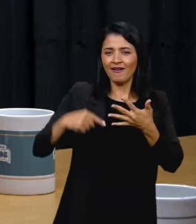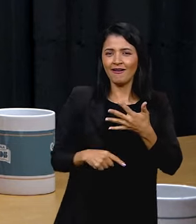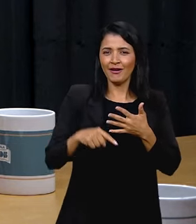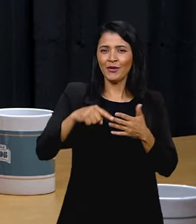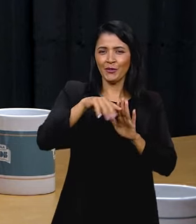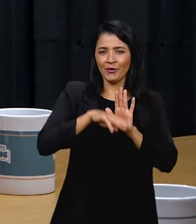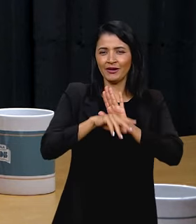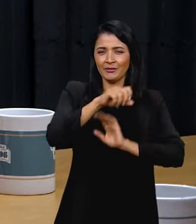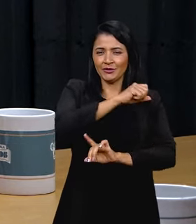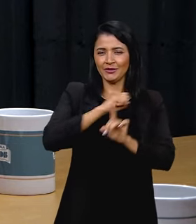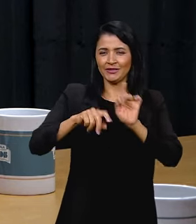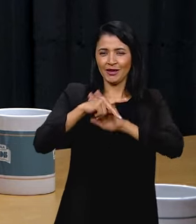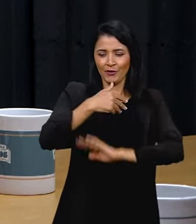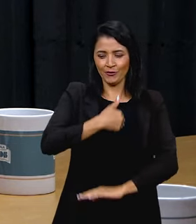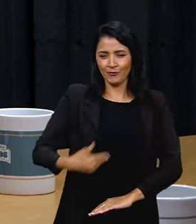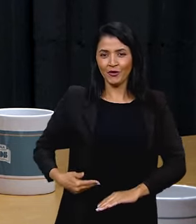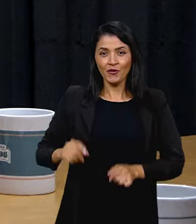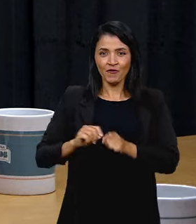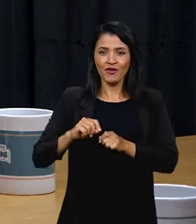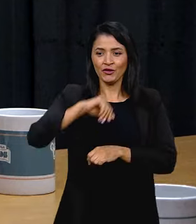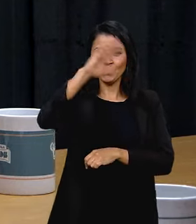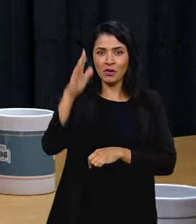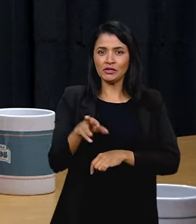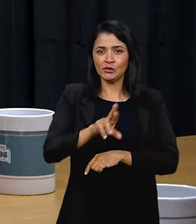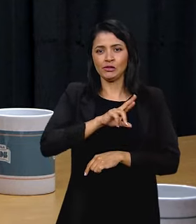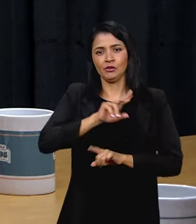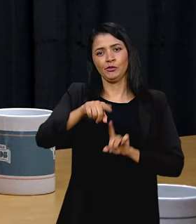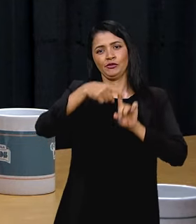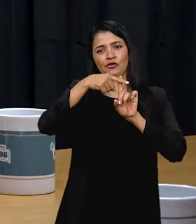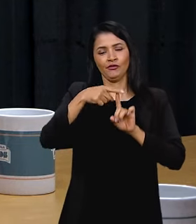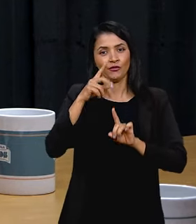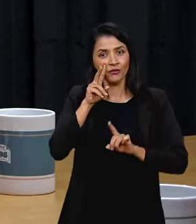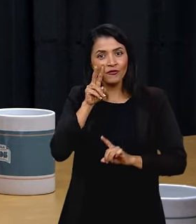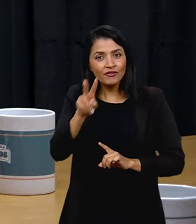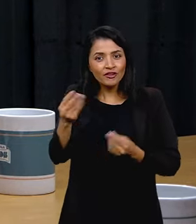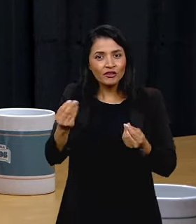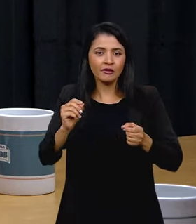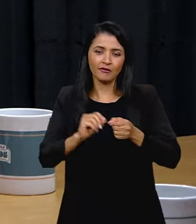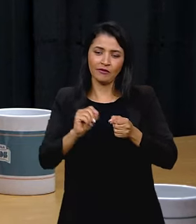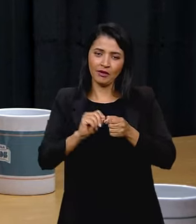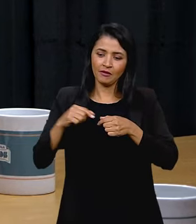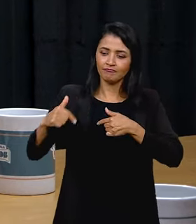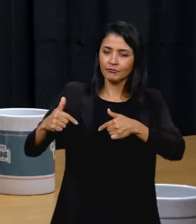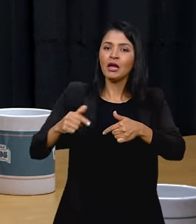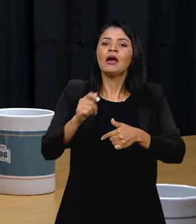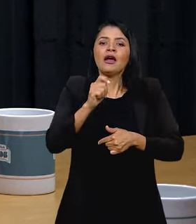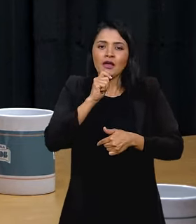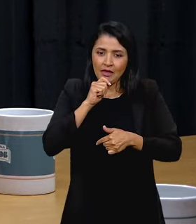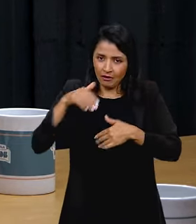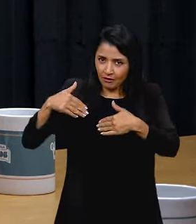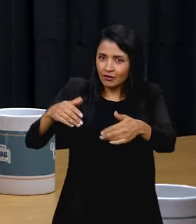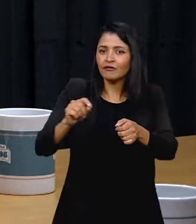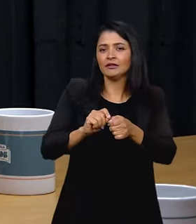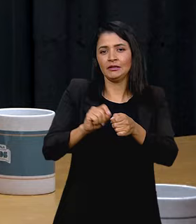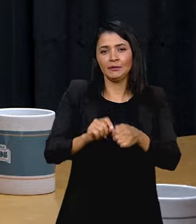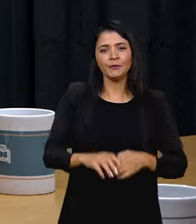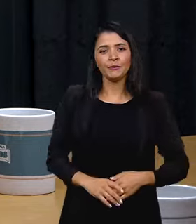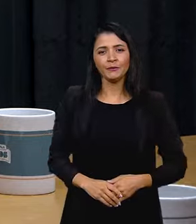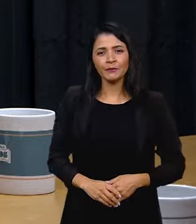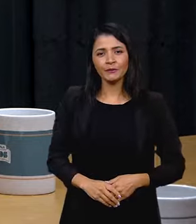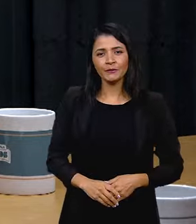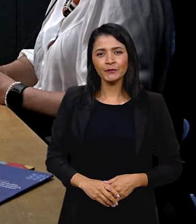programas sociais do governo levou o país a este resultado veja o que foi feito e e o que ainda está